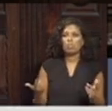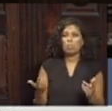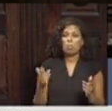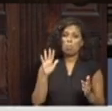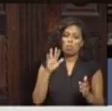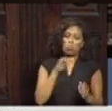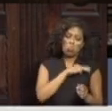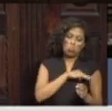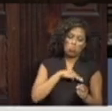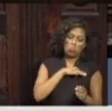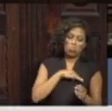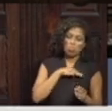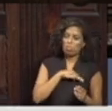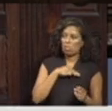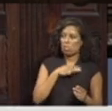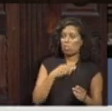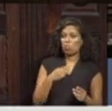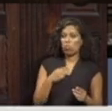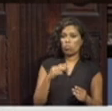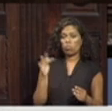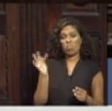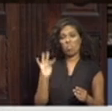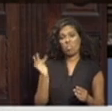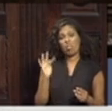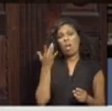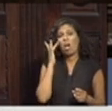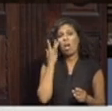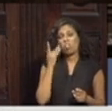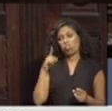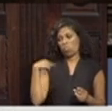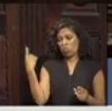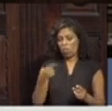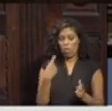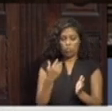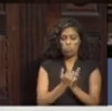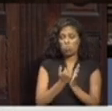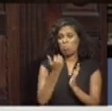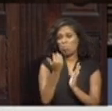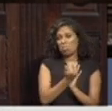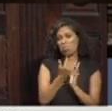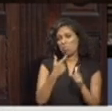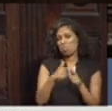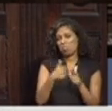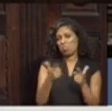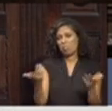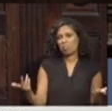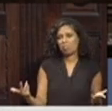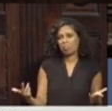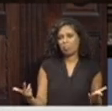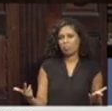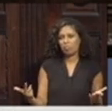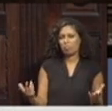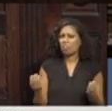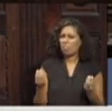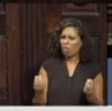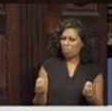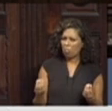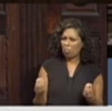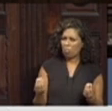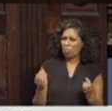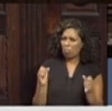Janeiro. Ninguém tem a menor ideia da loucura que se vive no dia a dia na Baixada Fluminense, na zona oeste do Rio de